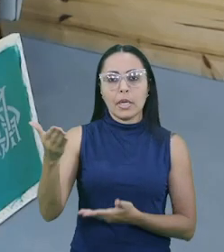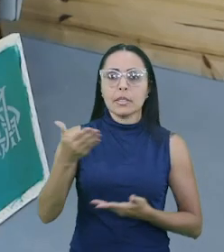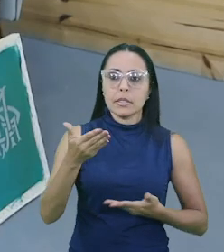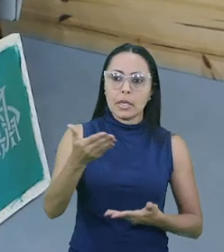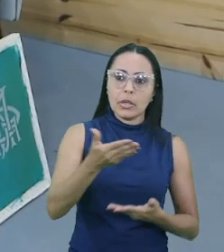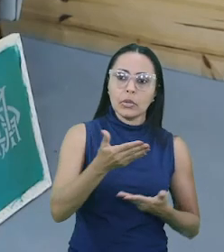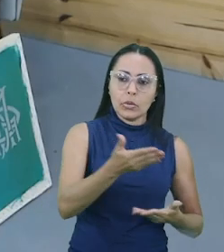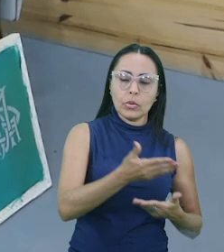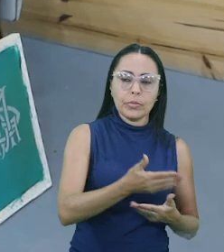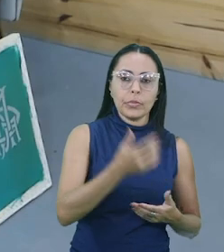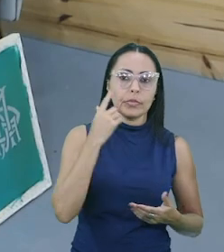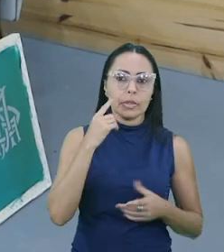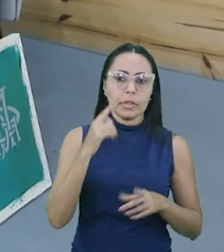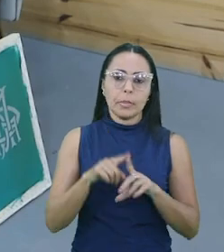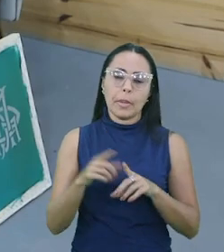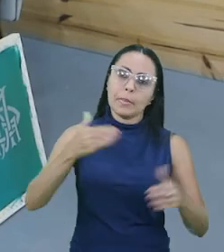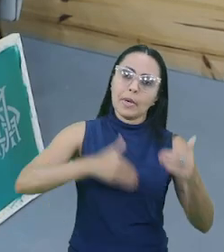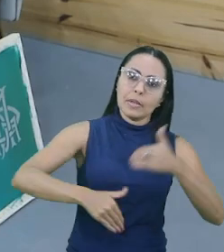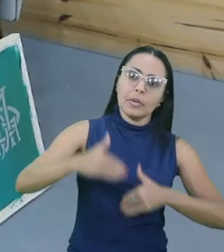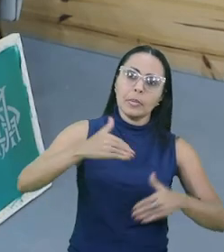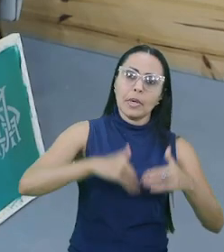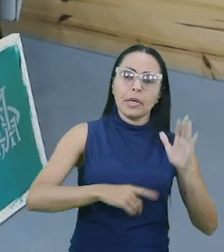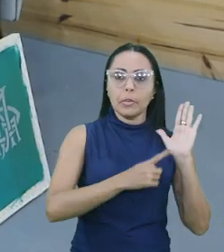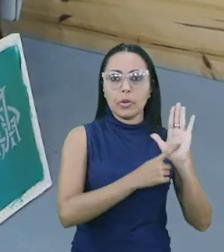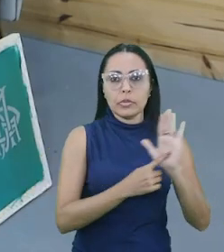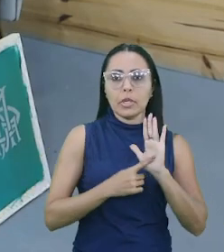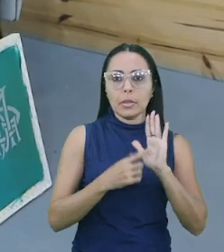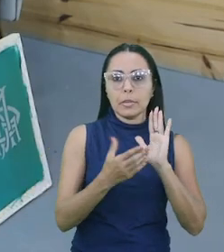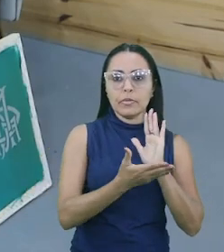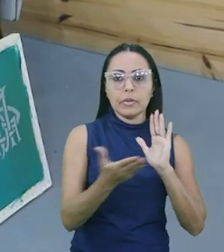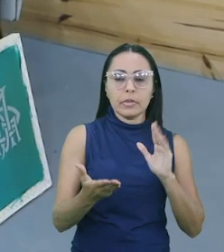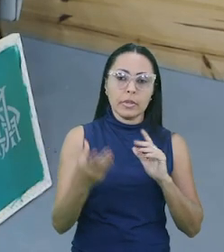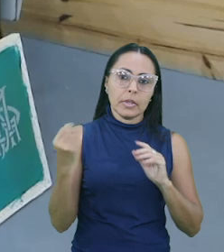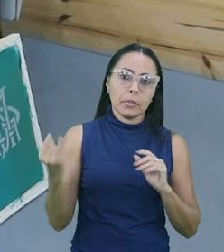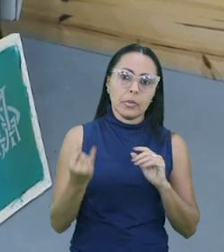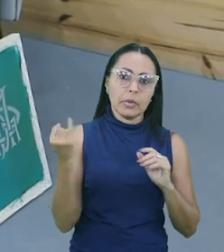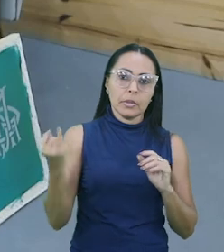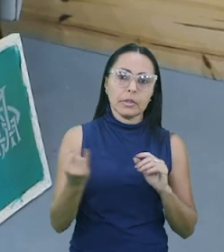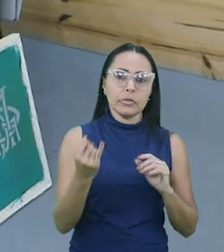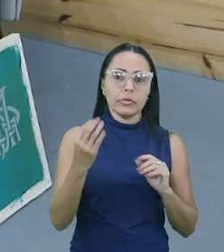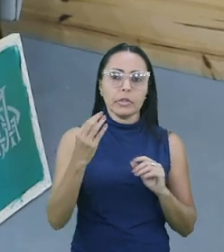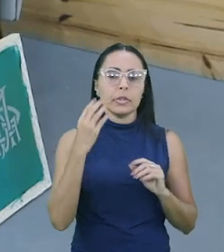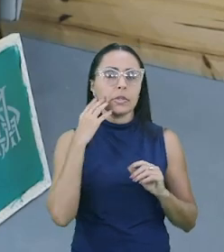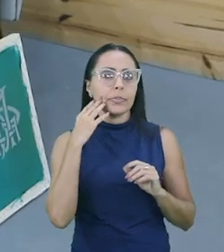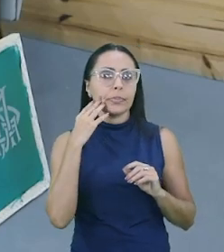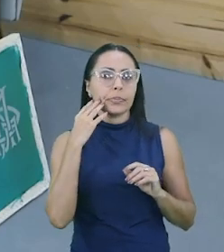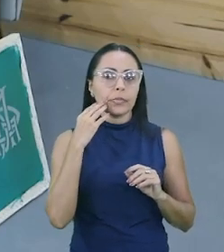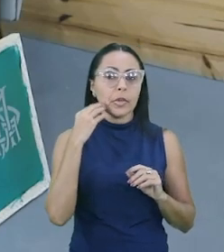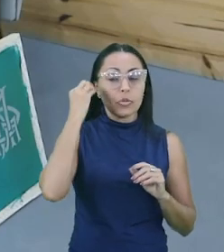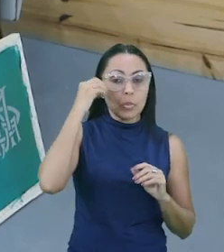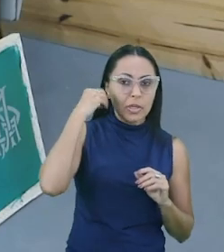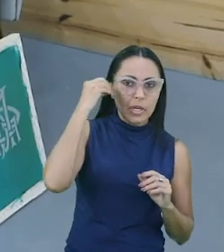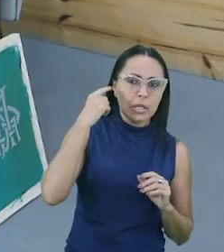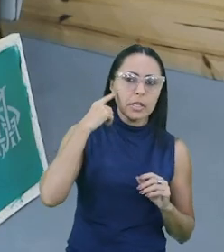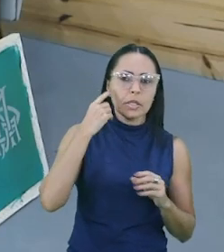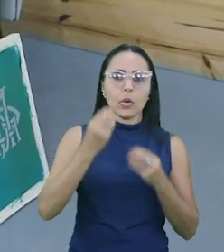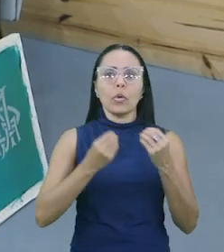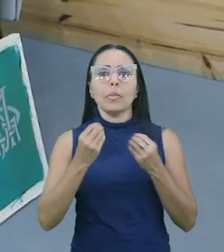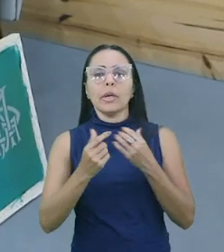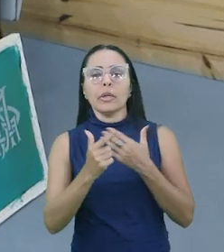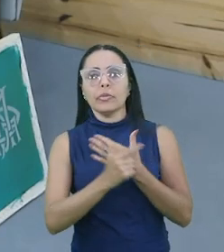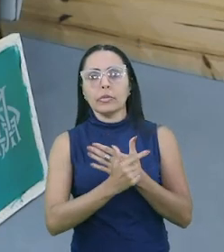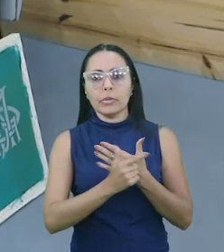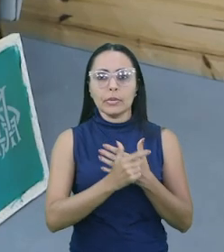aula, para apresentar para vocês, porque eu acho que é muito importante a gente conhecer mais de perto como é que funciona na prática,